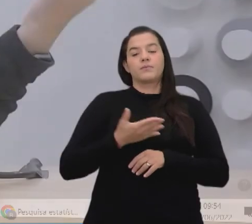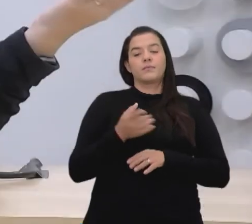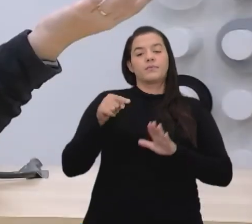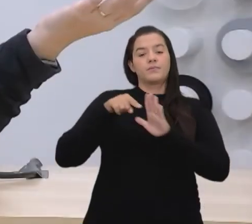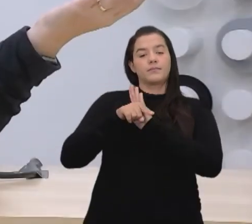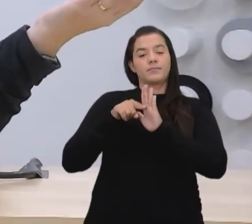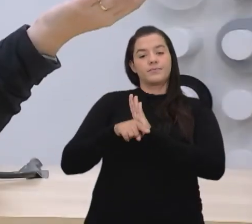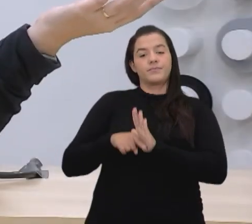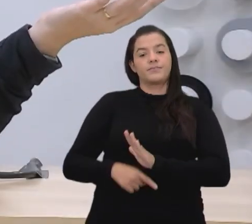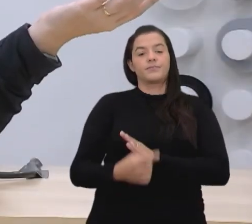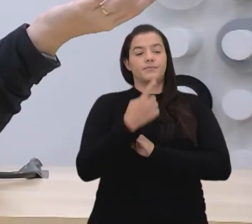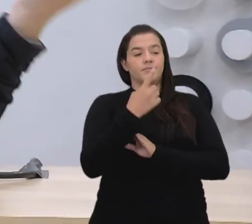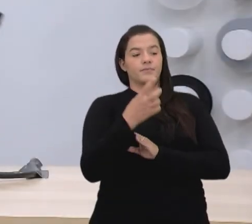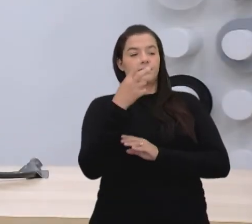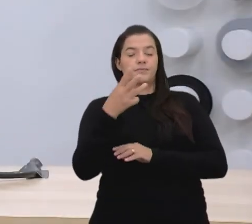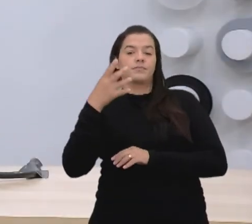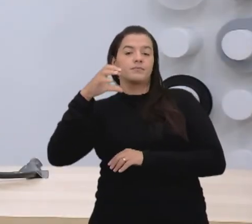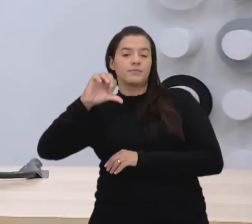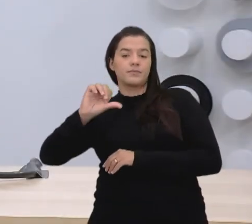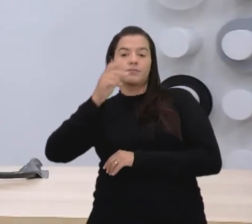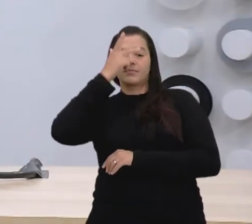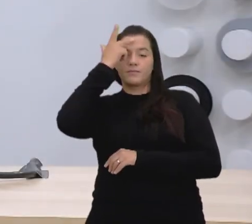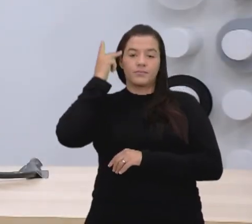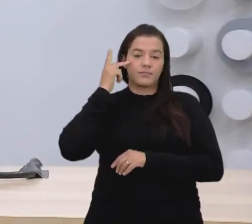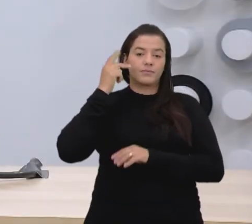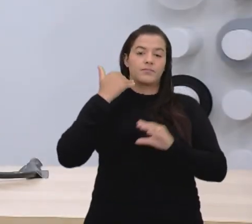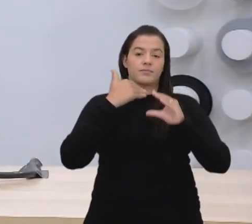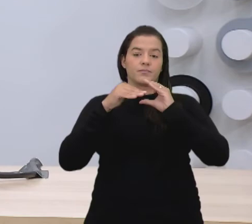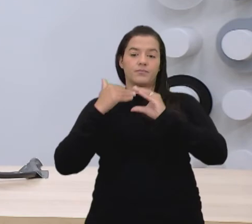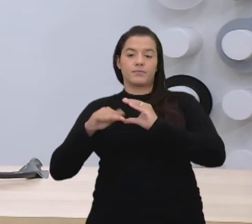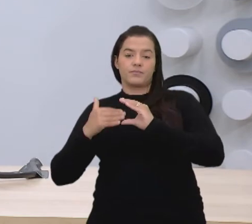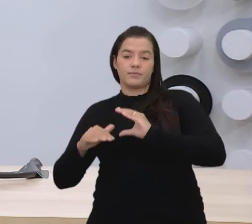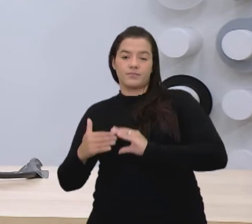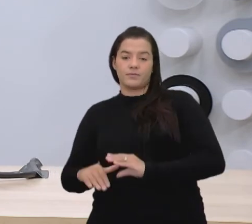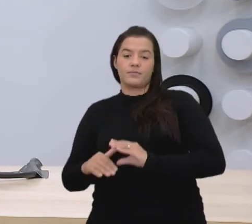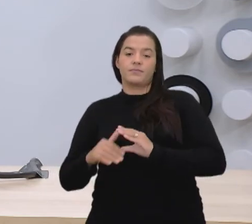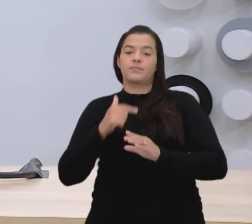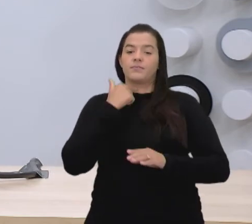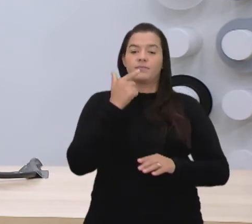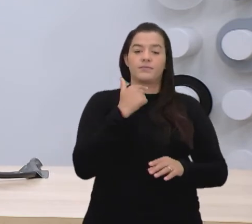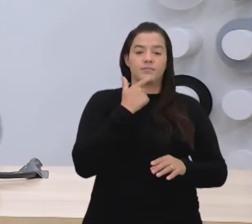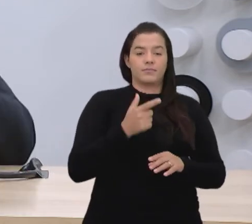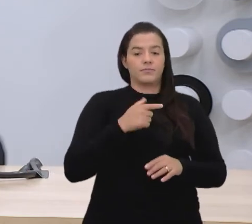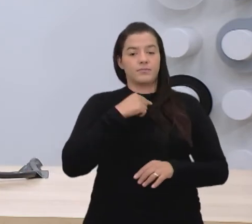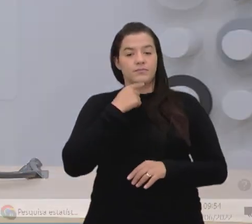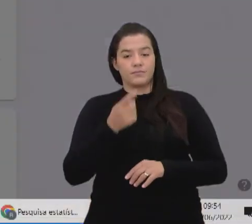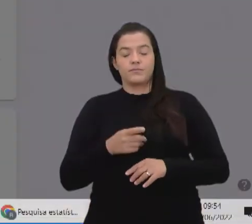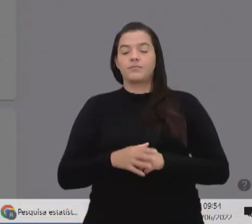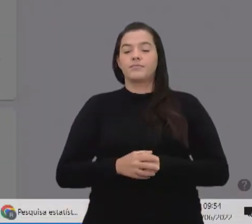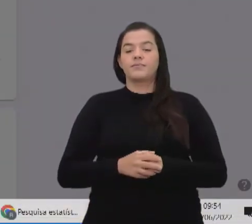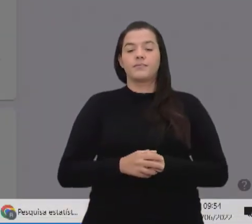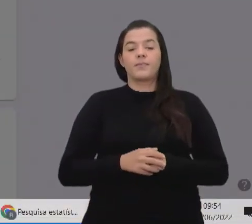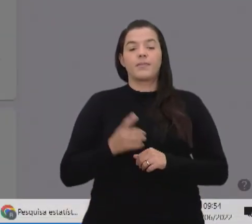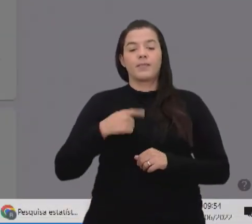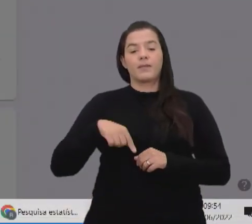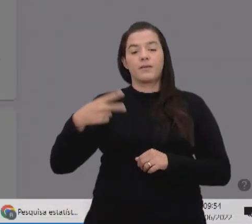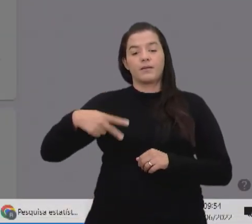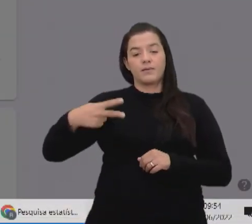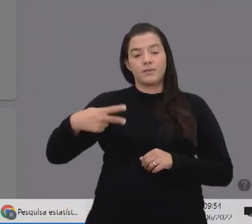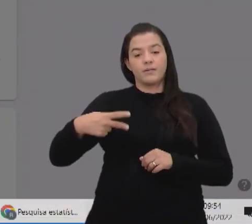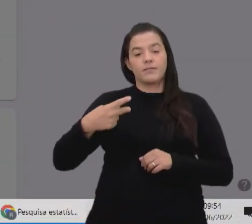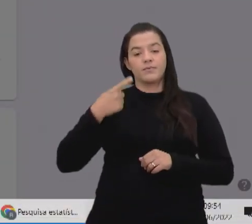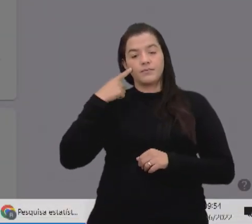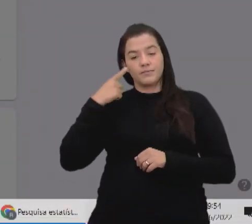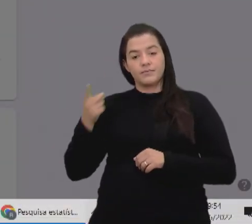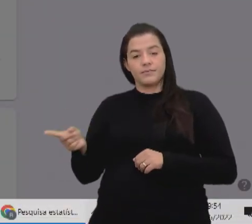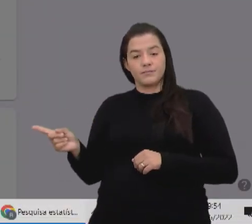com 139 pessoas, você acha que eu ia pôr um e-mail de 139 pessoas aqui? Inviável, né? Não. Então tem uma segunda opção, é a segunda abinha,